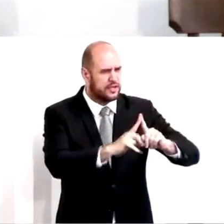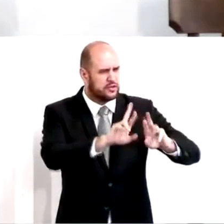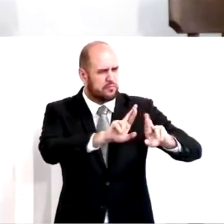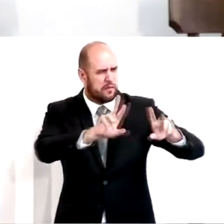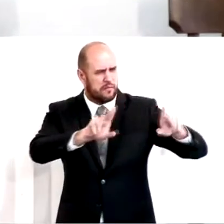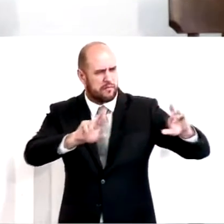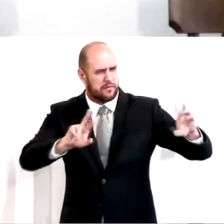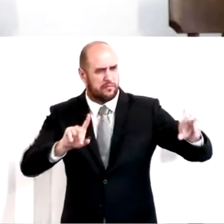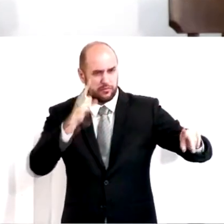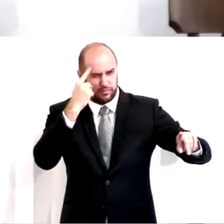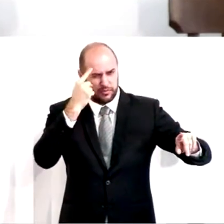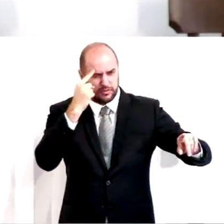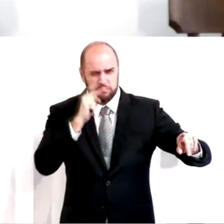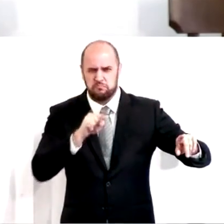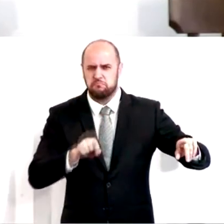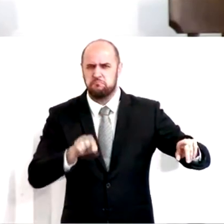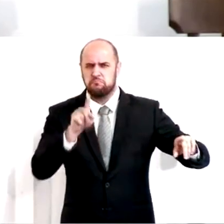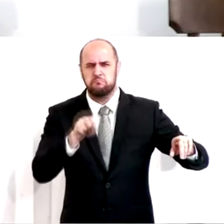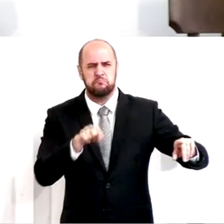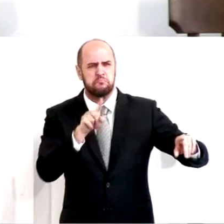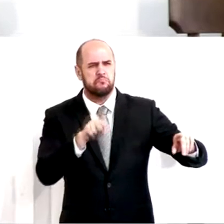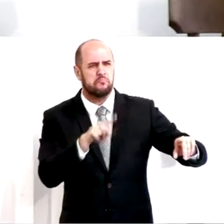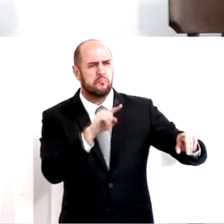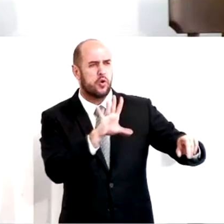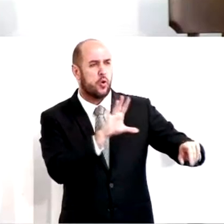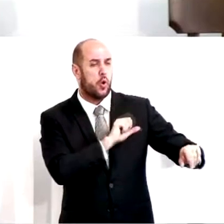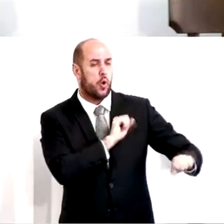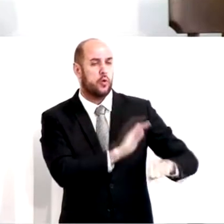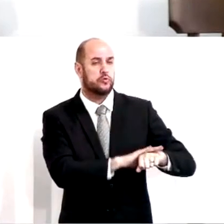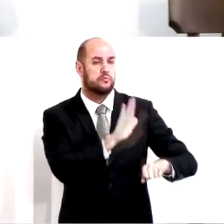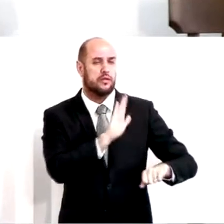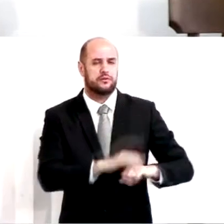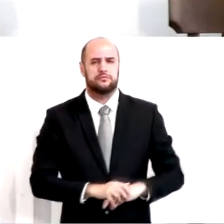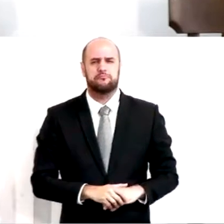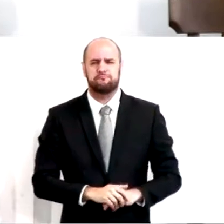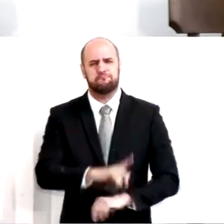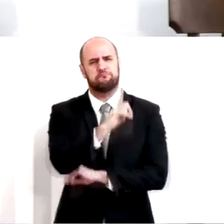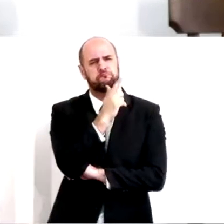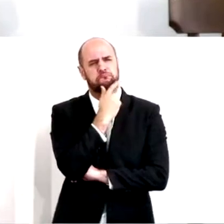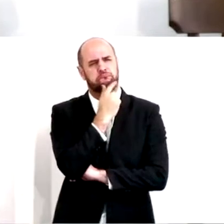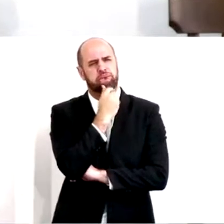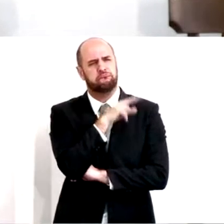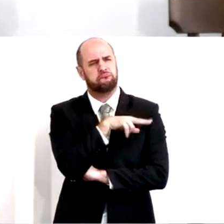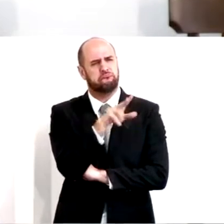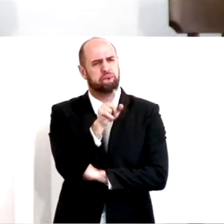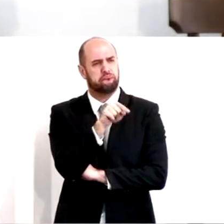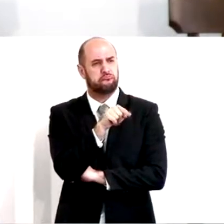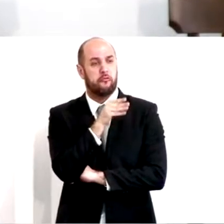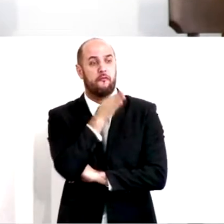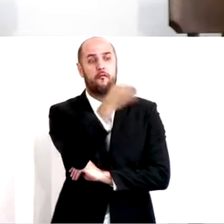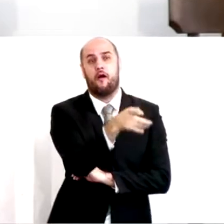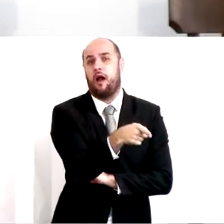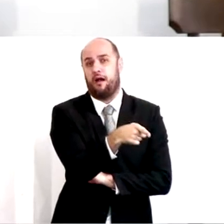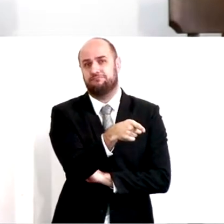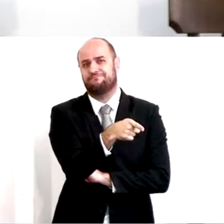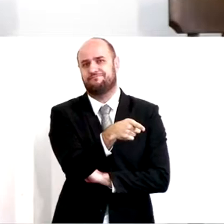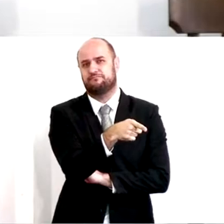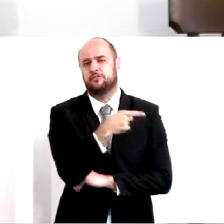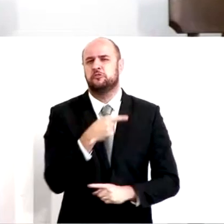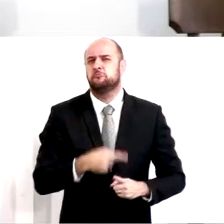e pensar, qual dessas eu gosto mais? Deixe-me ver, eu vou naquela